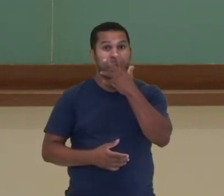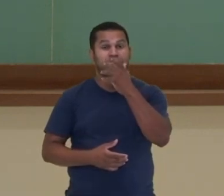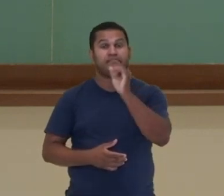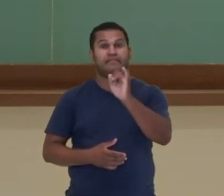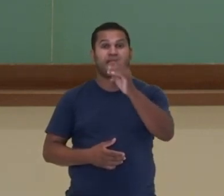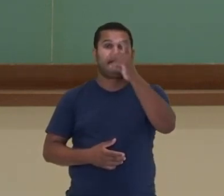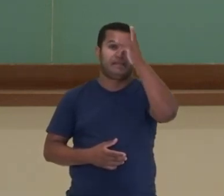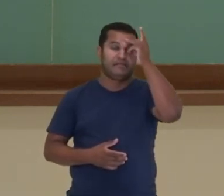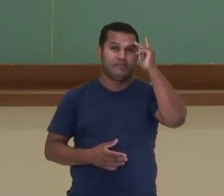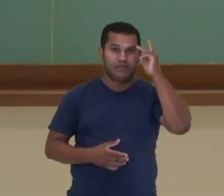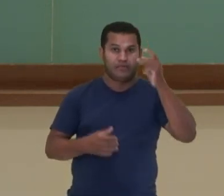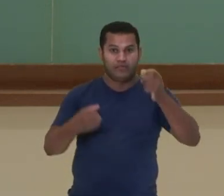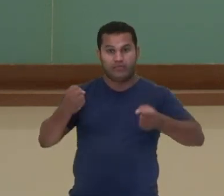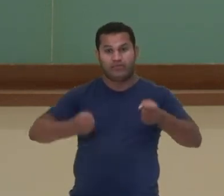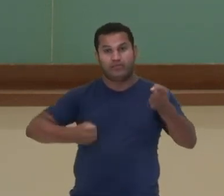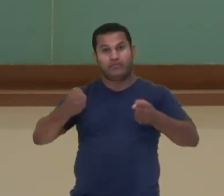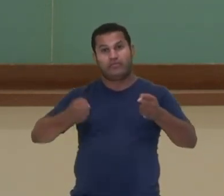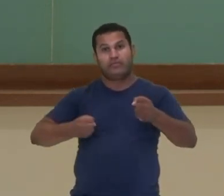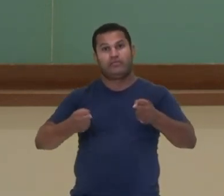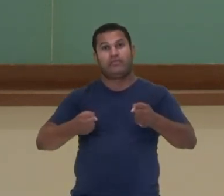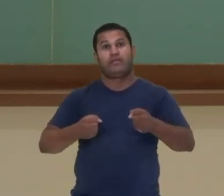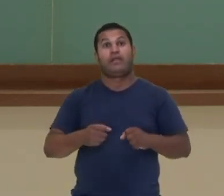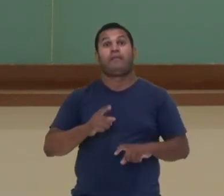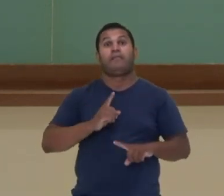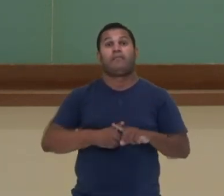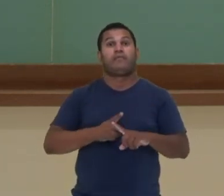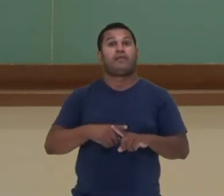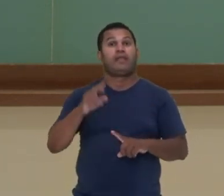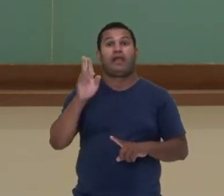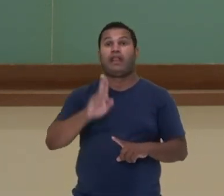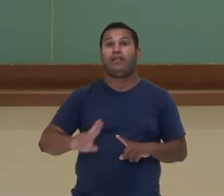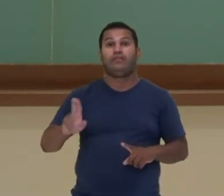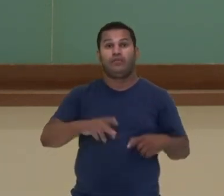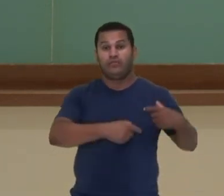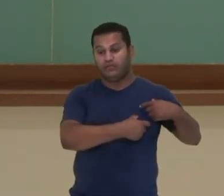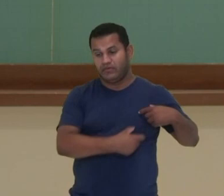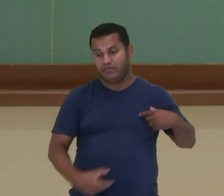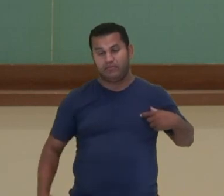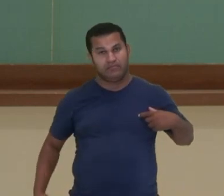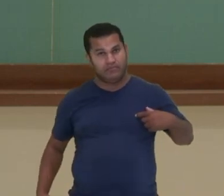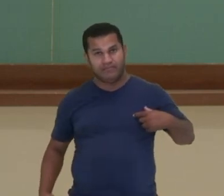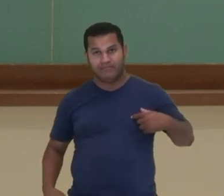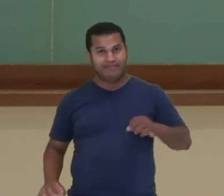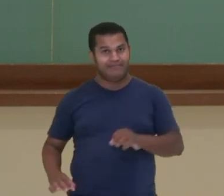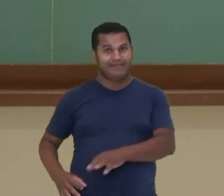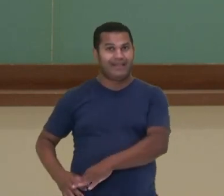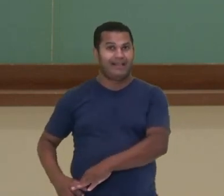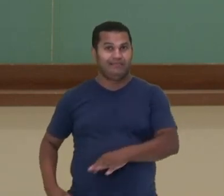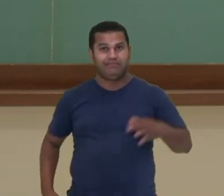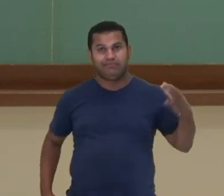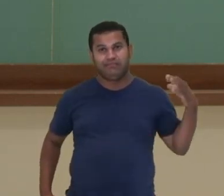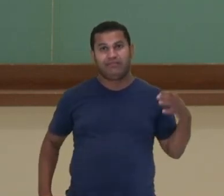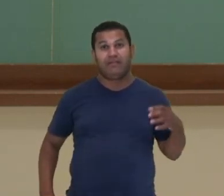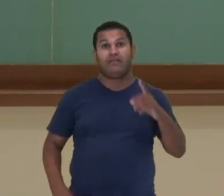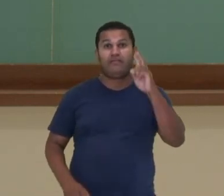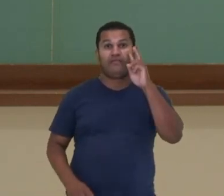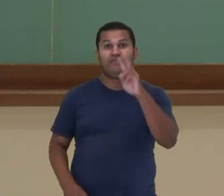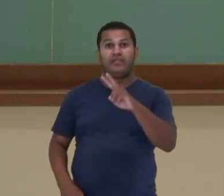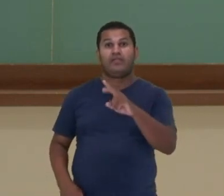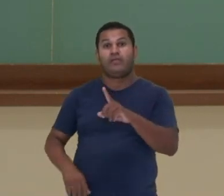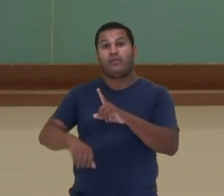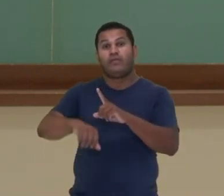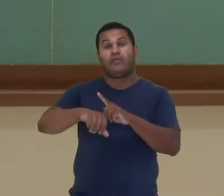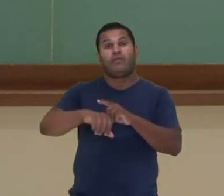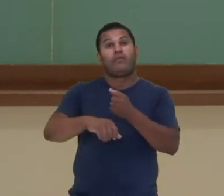aceleração muito mais brusca do que a anterior, né? Então, você teria uma aceleração aí de aproximadamente 20